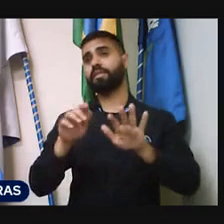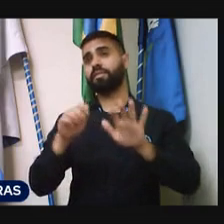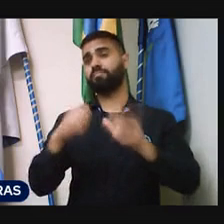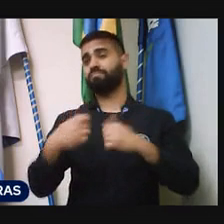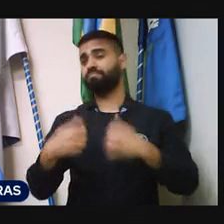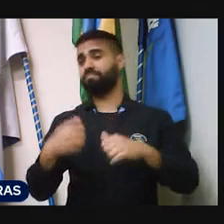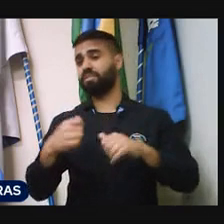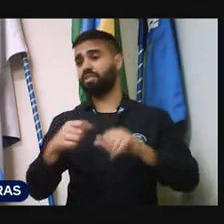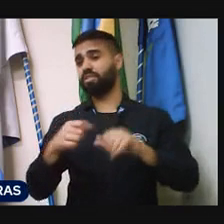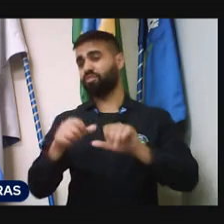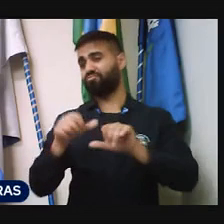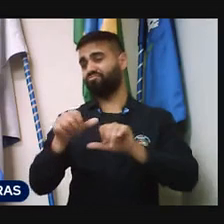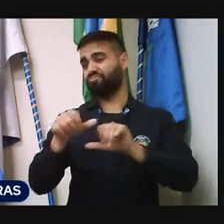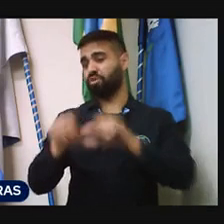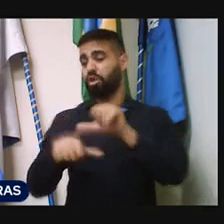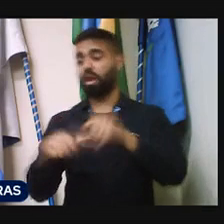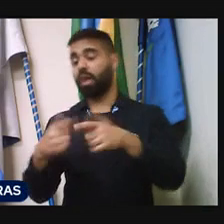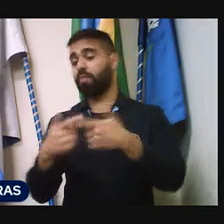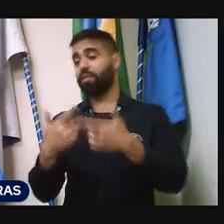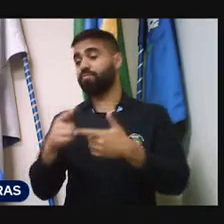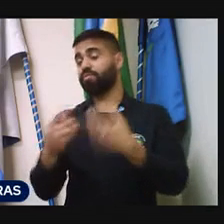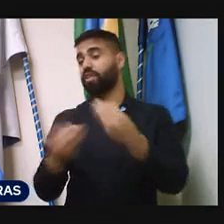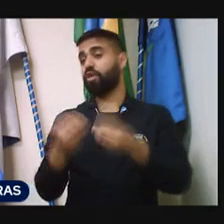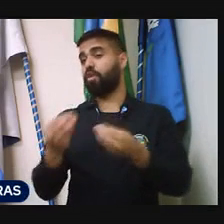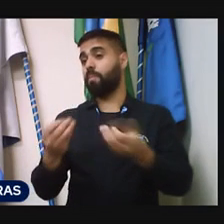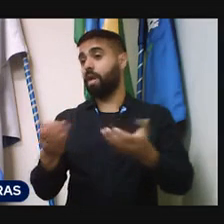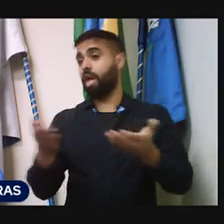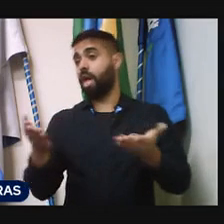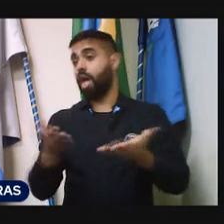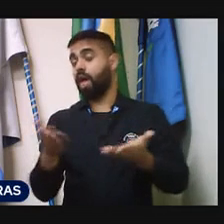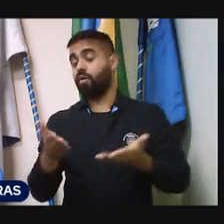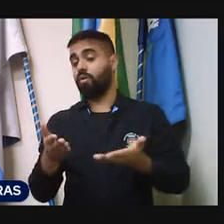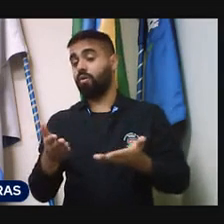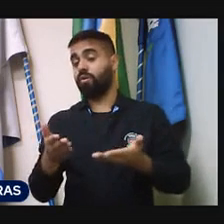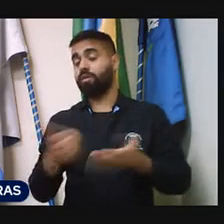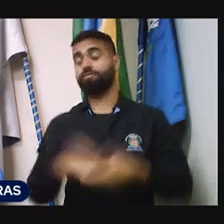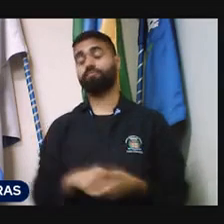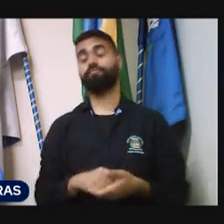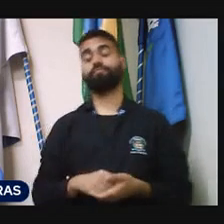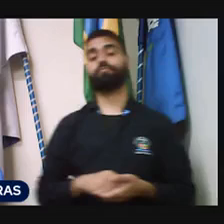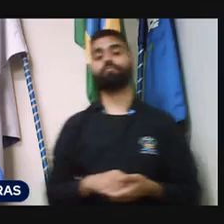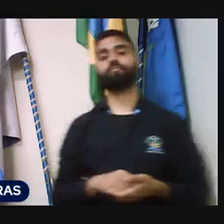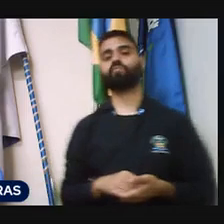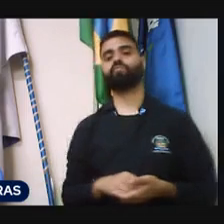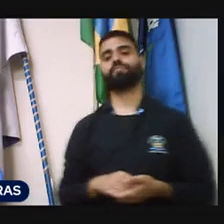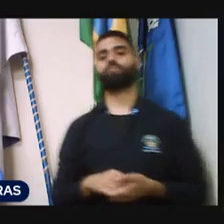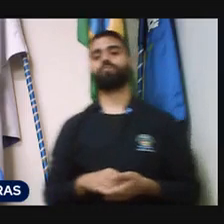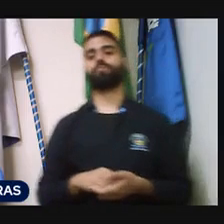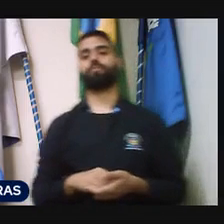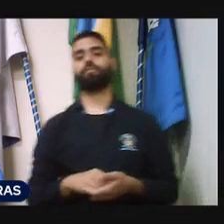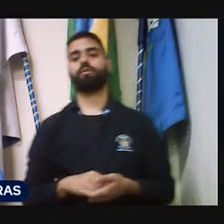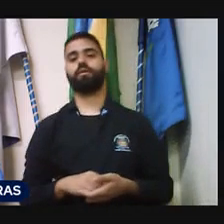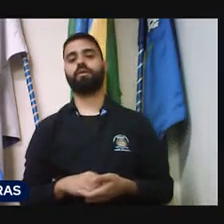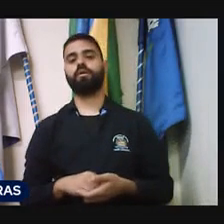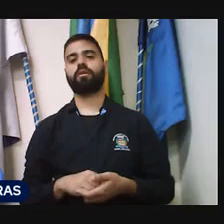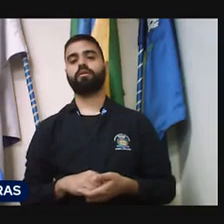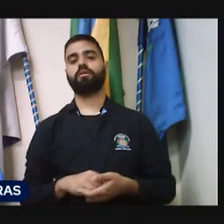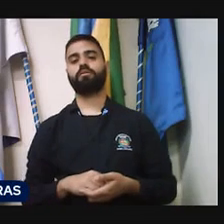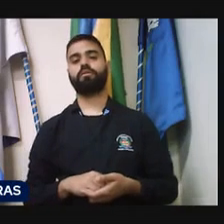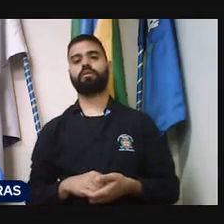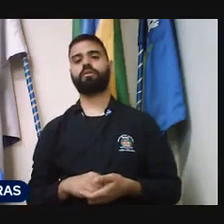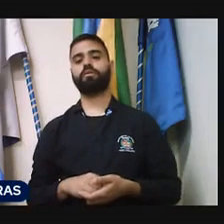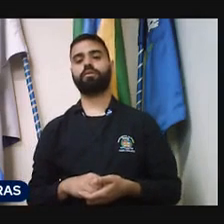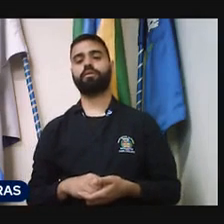ser refeita e é a única maneira que nesse momento tá servindo lá aqueles moradores da localidade de São Bento